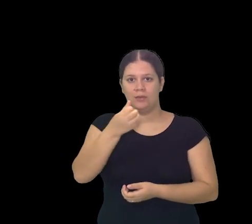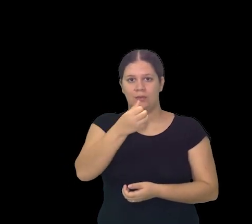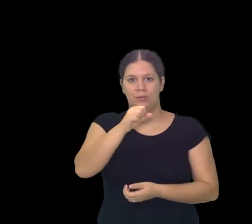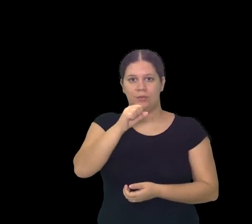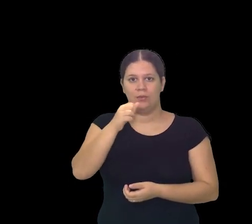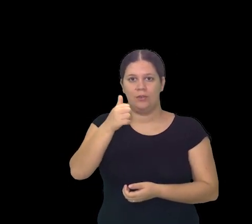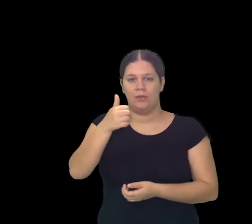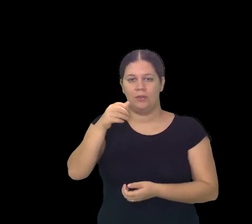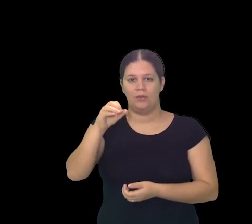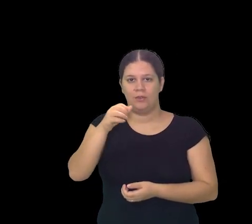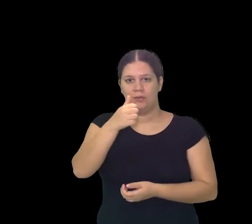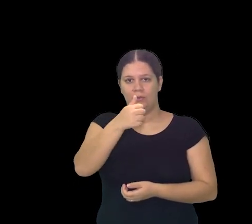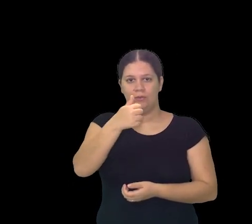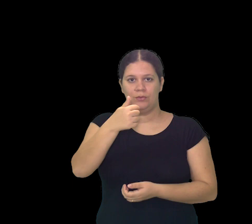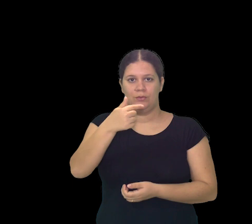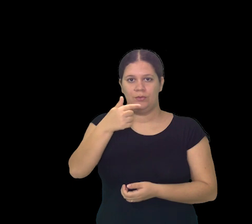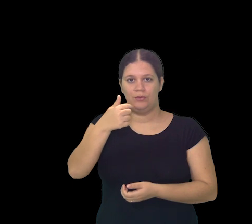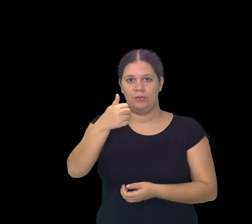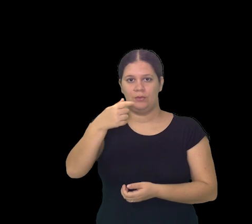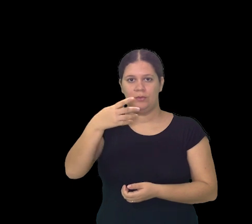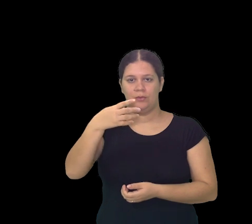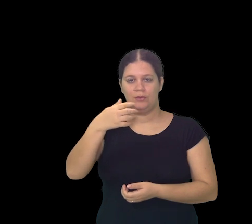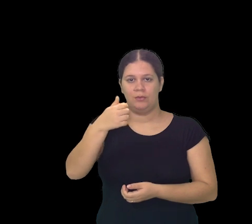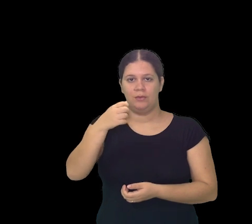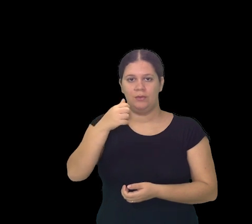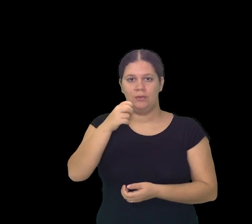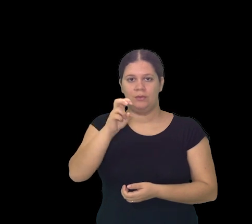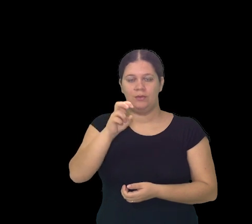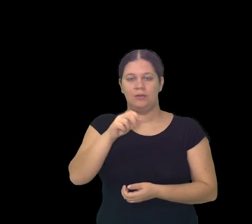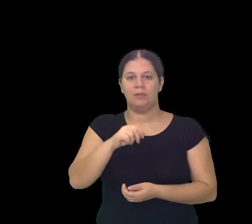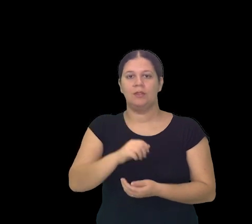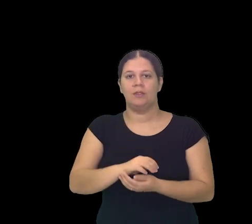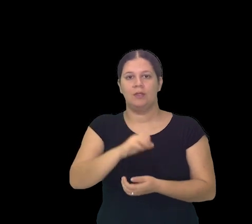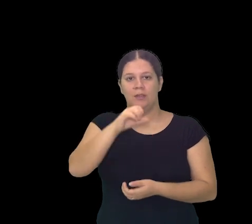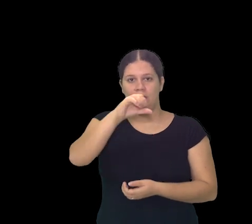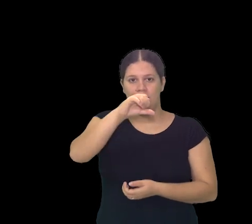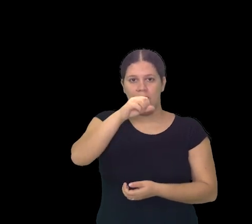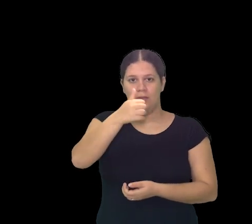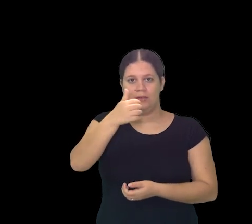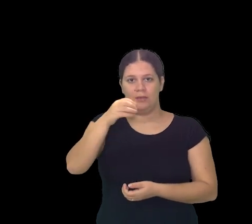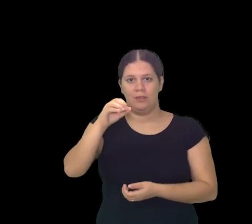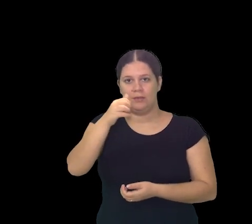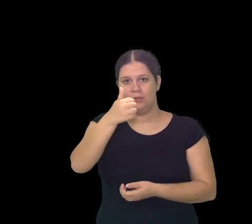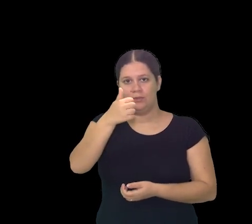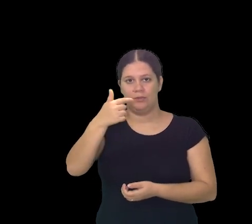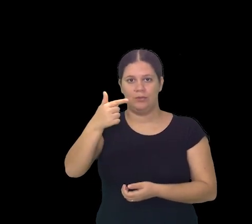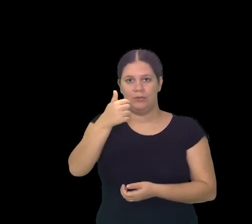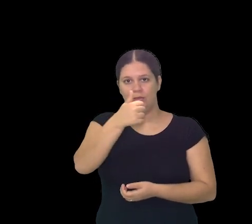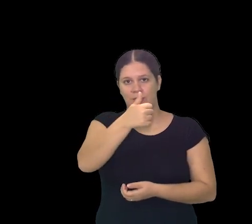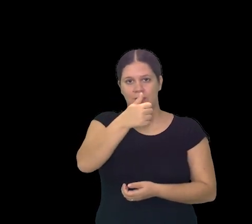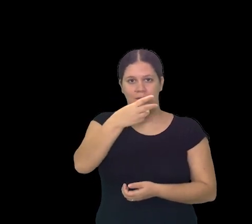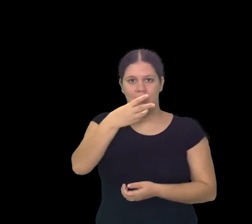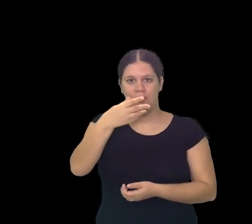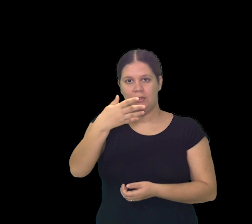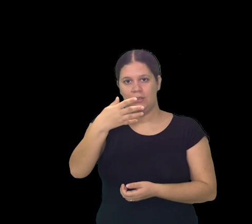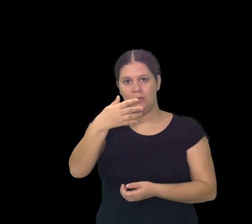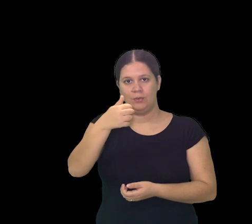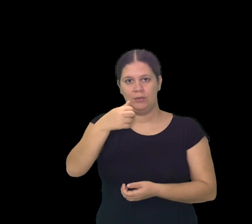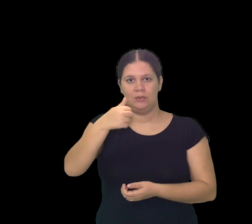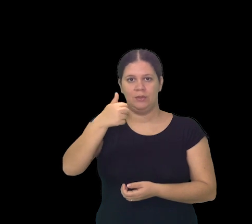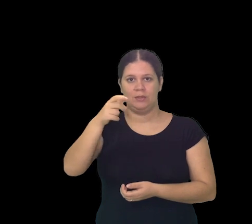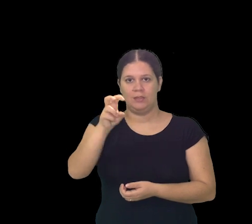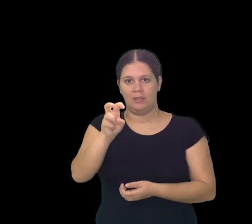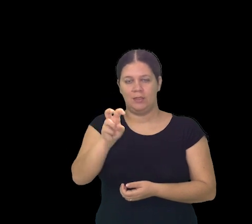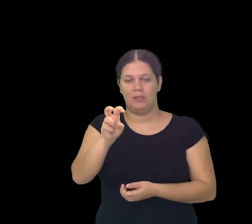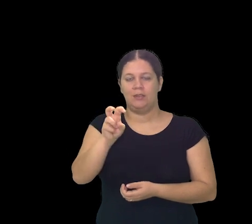Outro jeito seria contando. 1, 2, 3, 4, 5, 6, 7, 8, 9, 10, 11, 12, 13, 14,